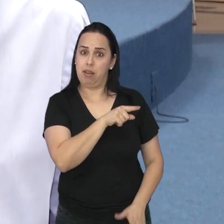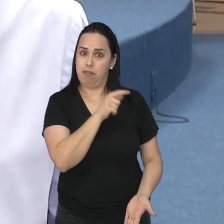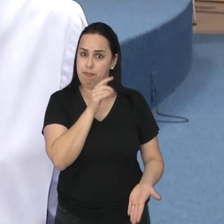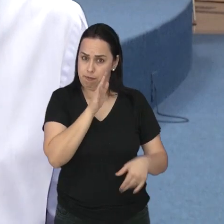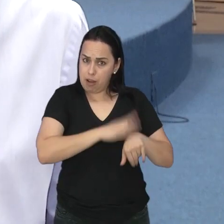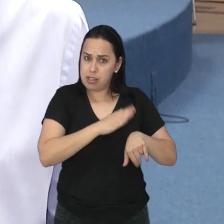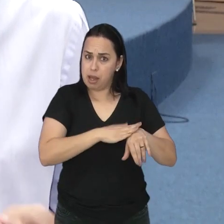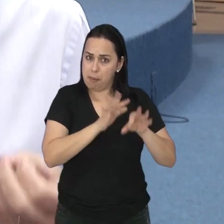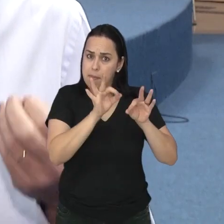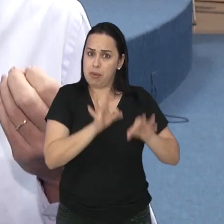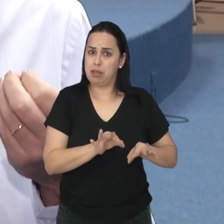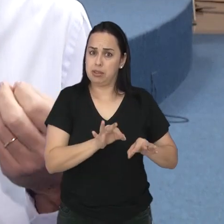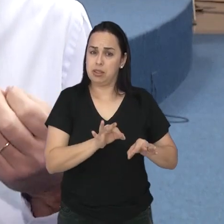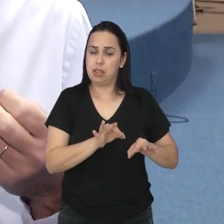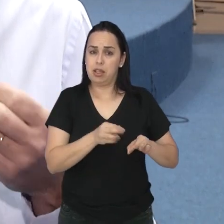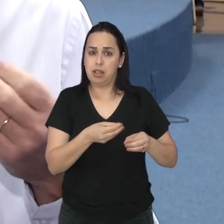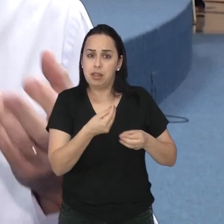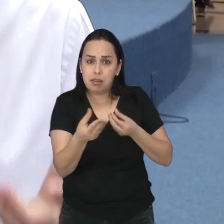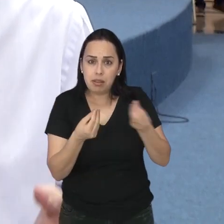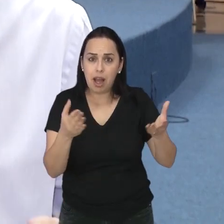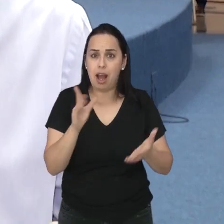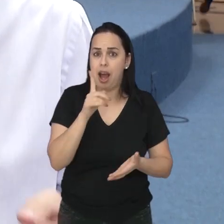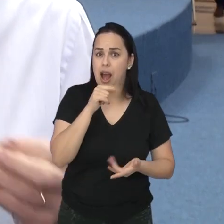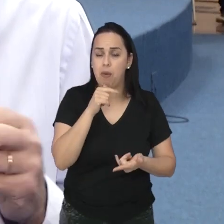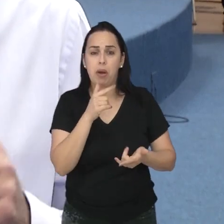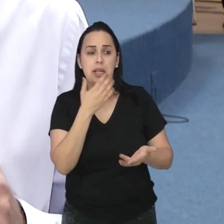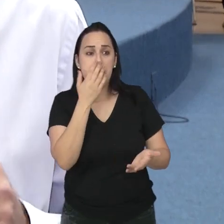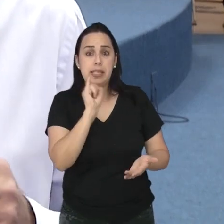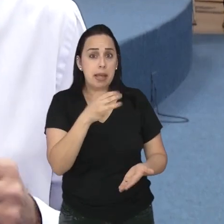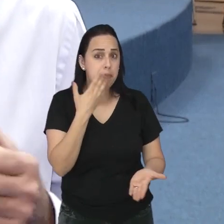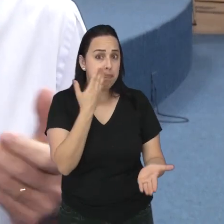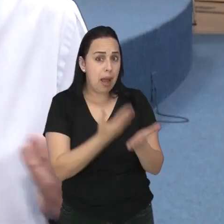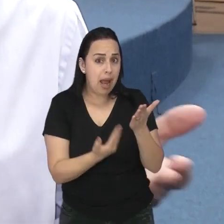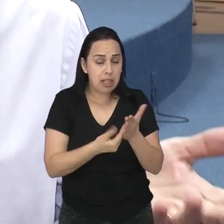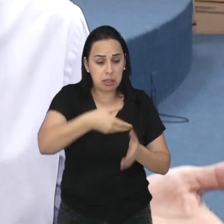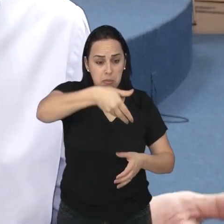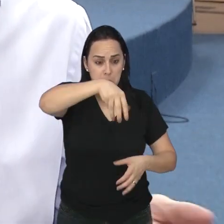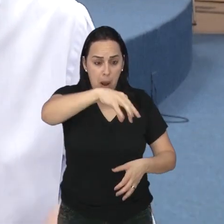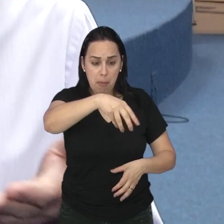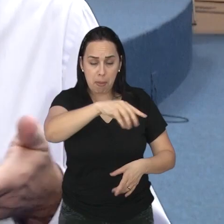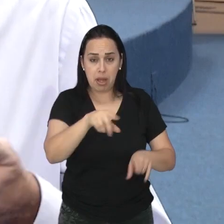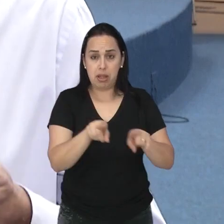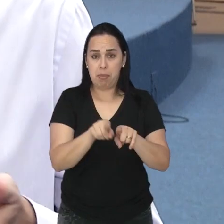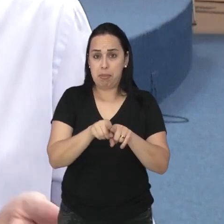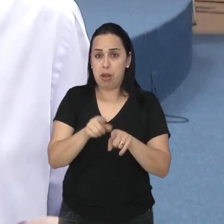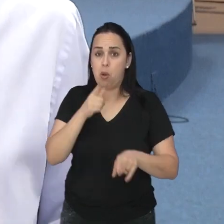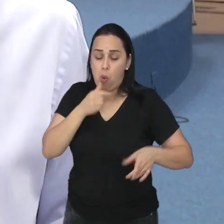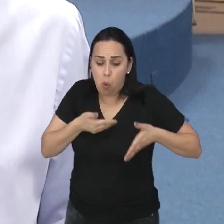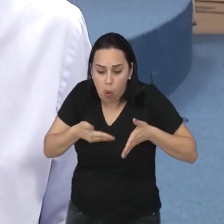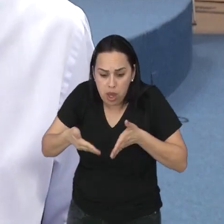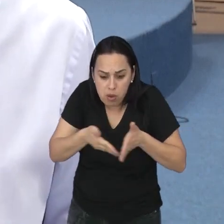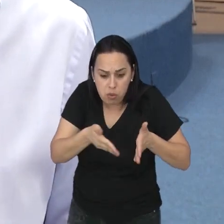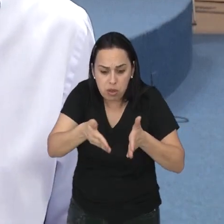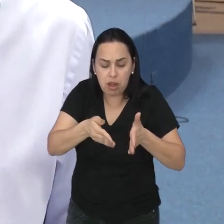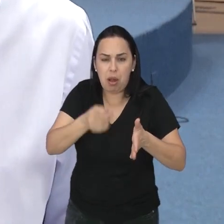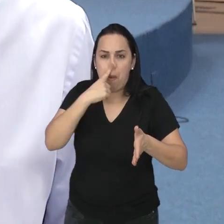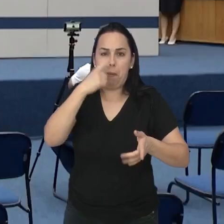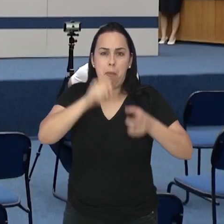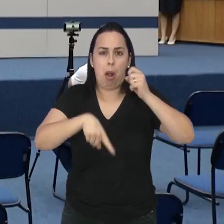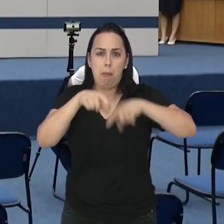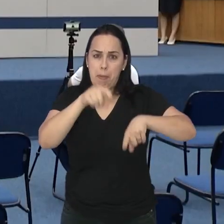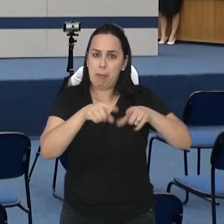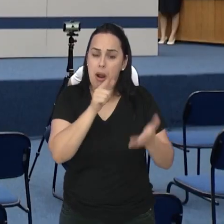incumprir melhor o contrato na questão de fornecimento de água, perda de água, poluição de nascentes aqui em São José dos